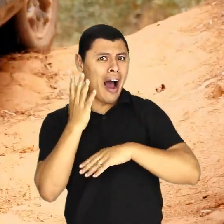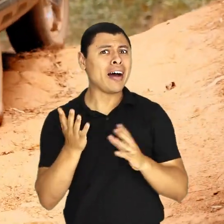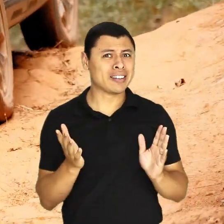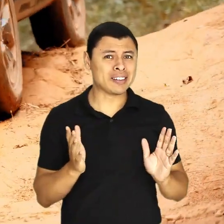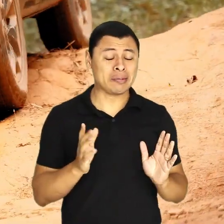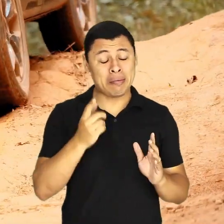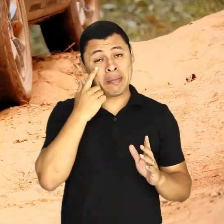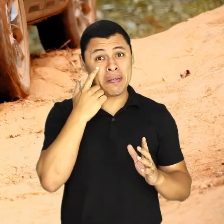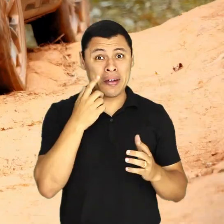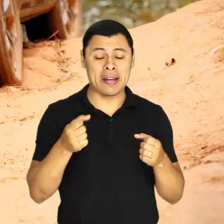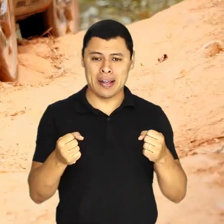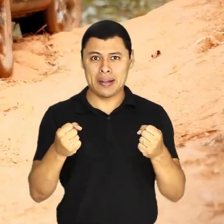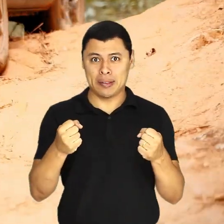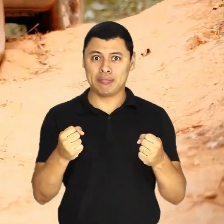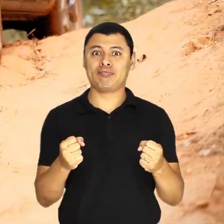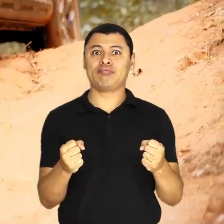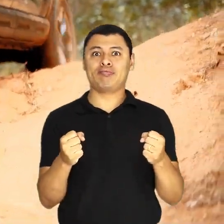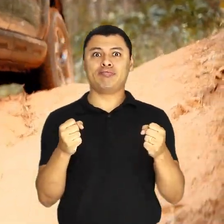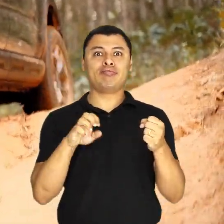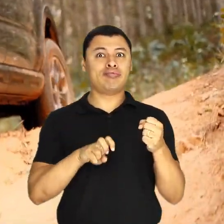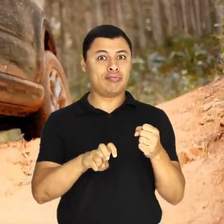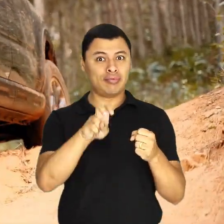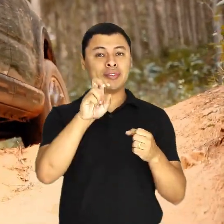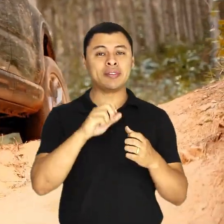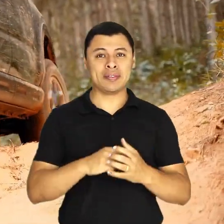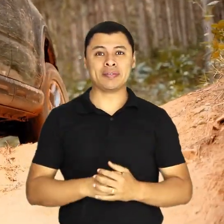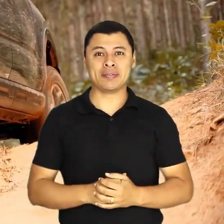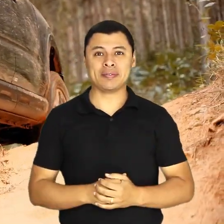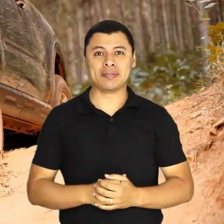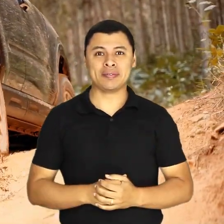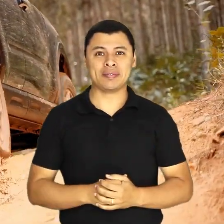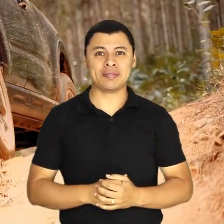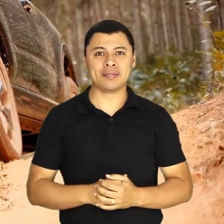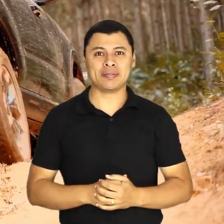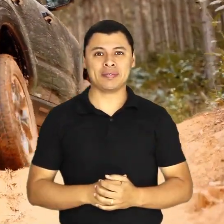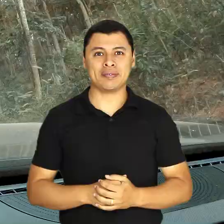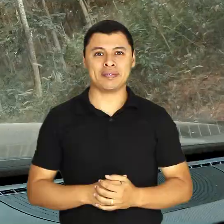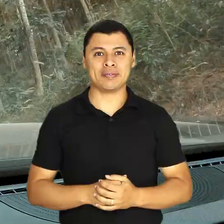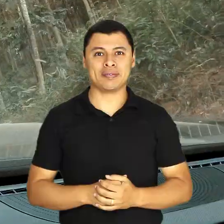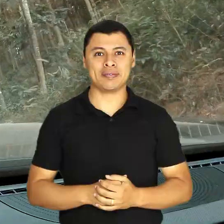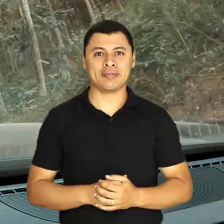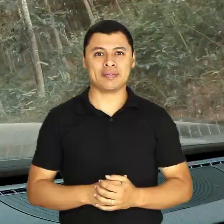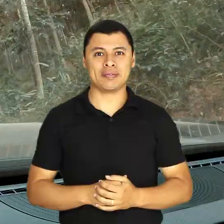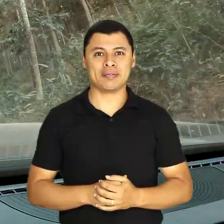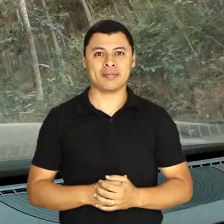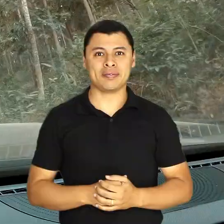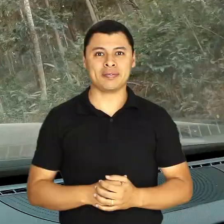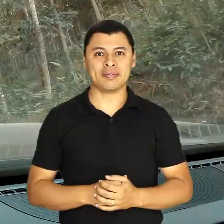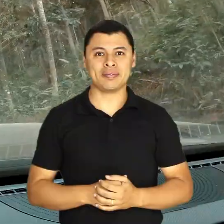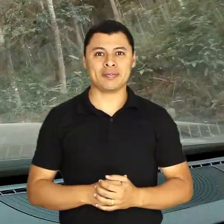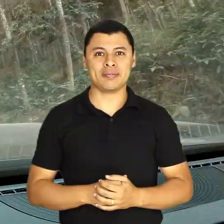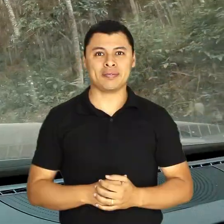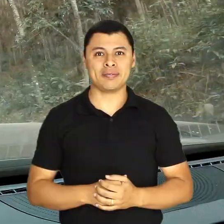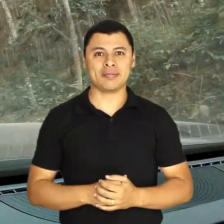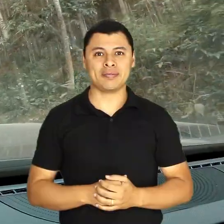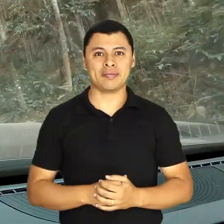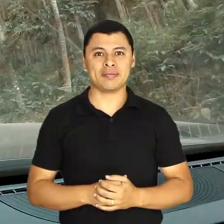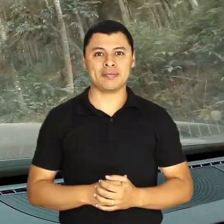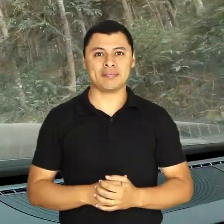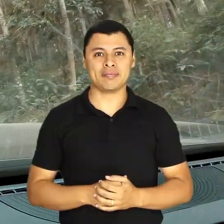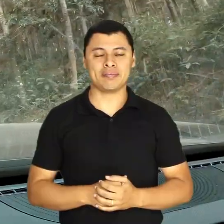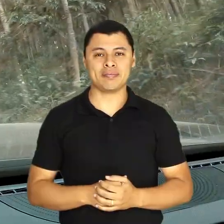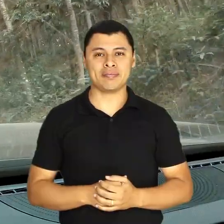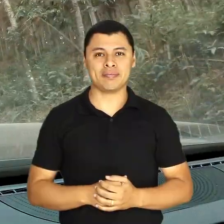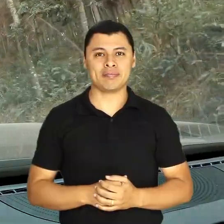Enquanto tá tranquilo, ele tá tracionando bem demais até. Agora ele deu uma leve tracionada, talvez tenha que ganhar um embalo.